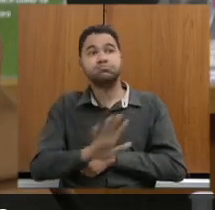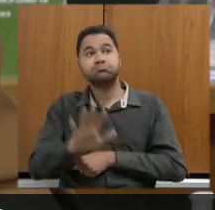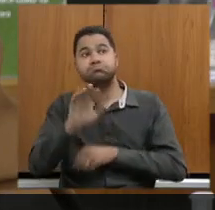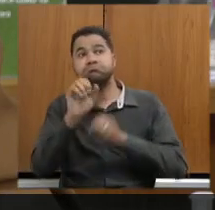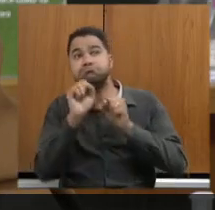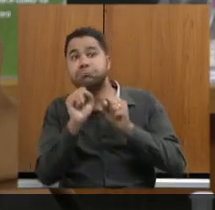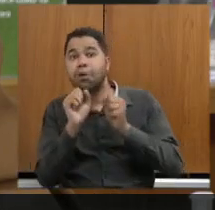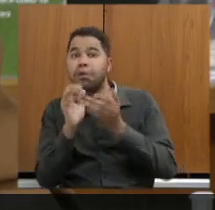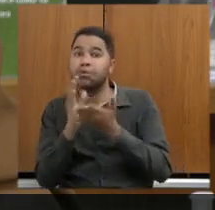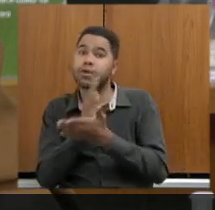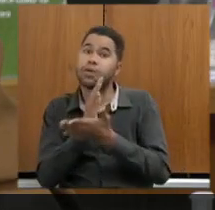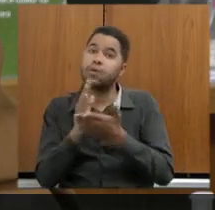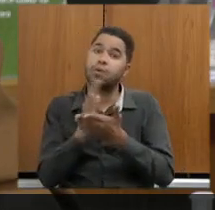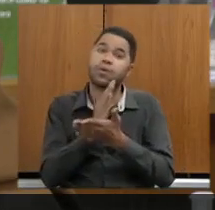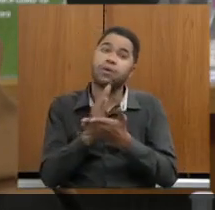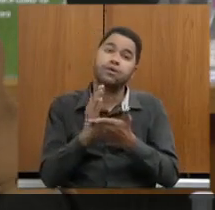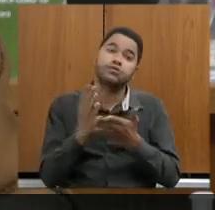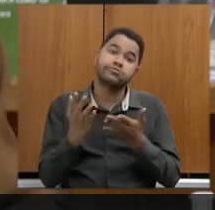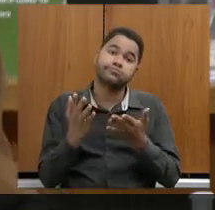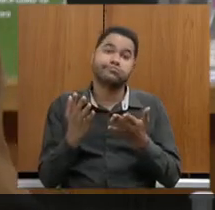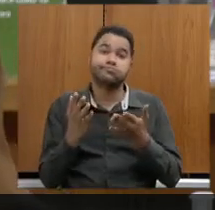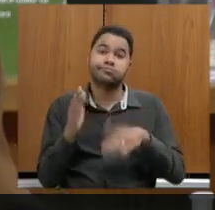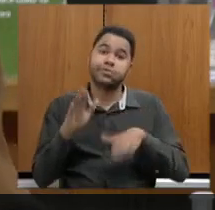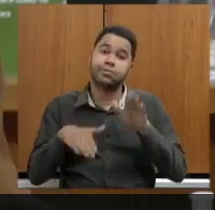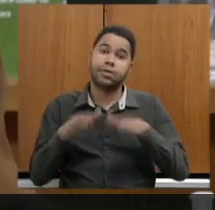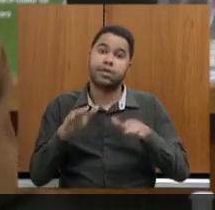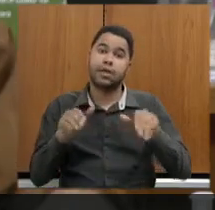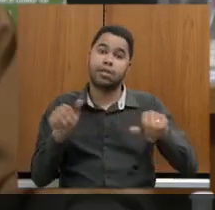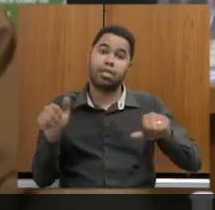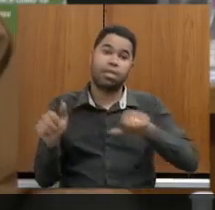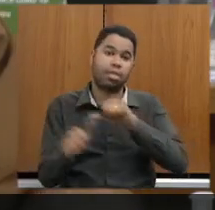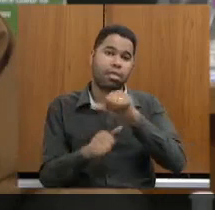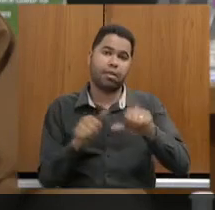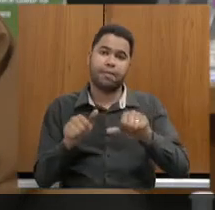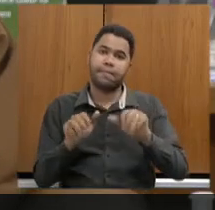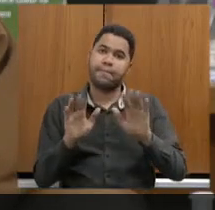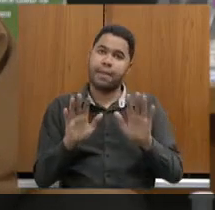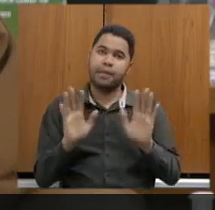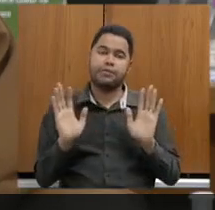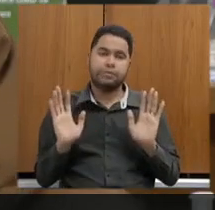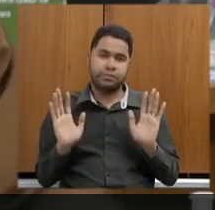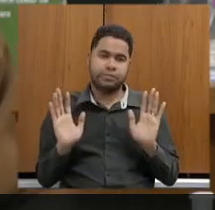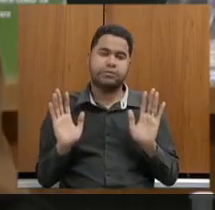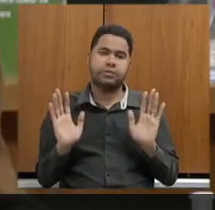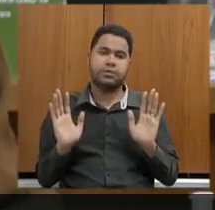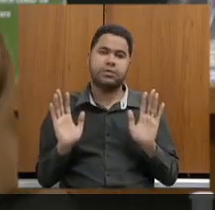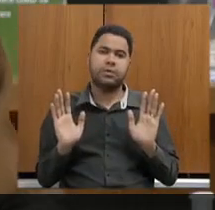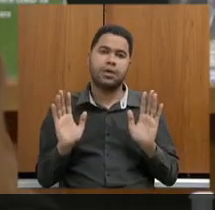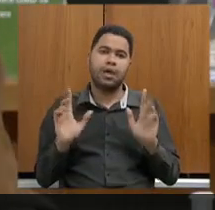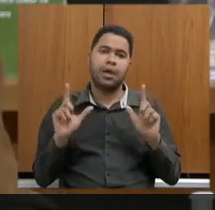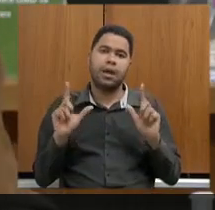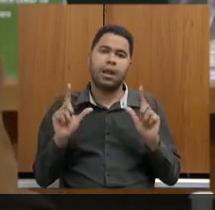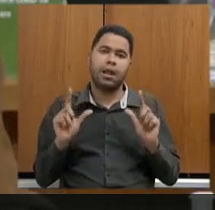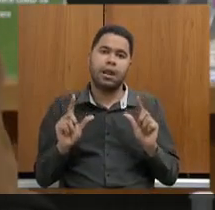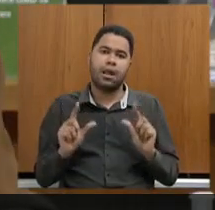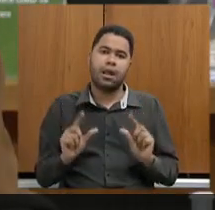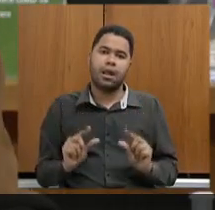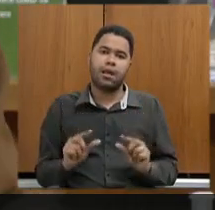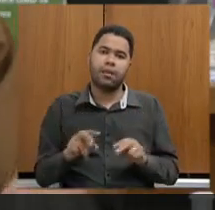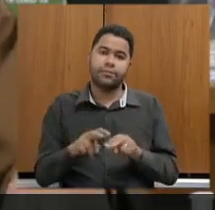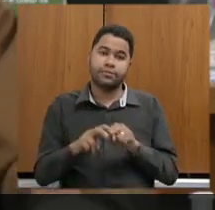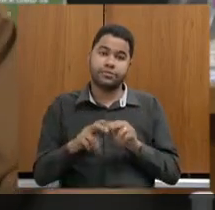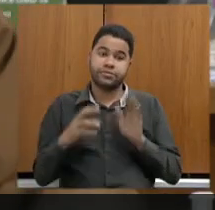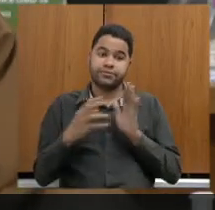lugar em razão de suposta tá acontecendo Talvez o rodízio Mas é isso é de forma bem bem menor é por causa do